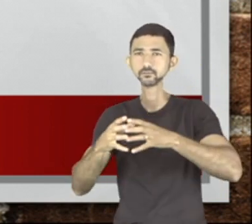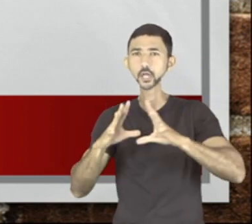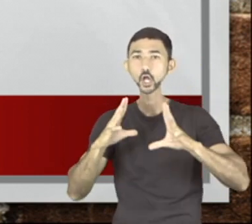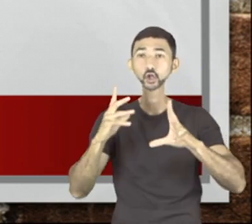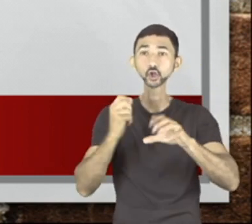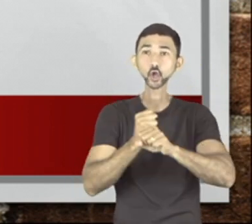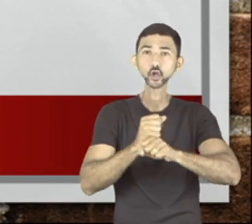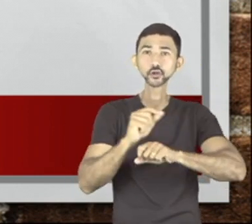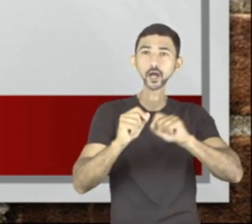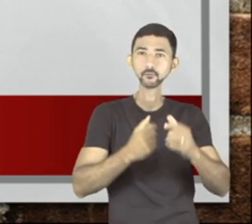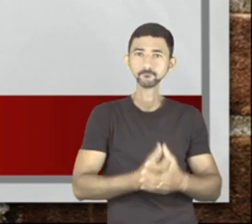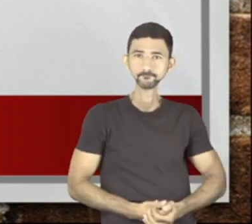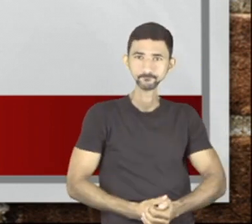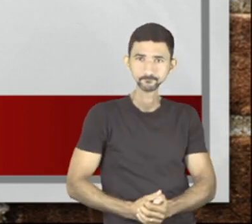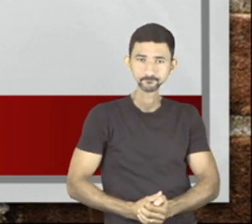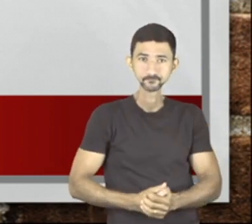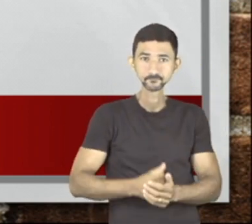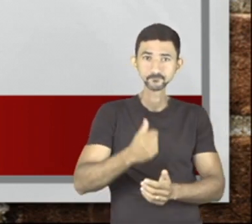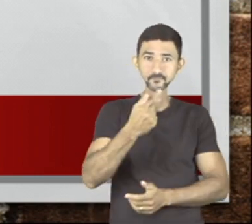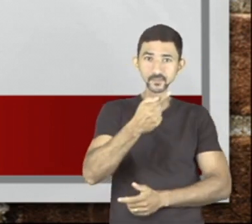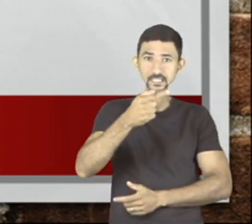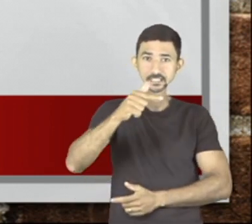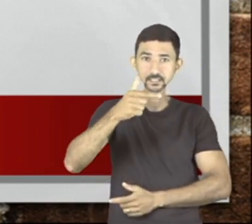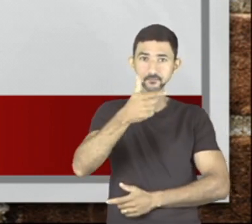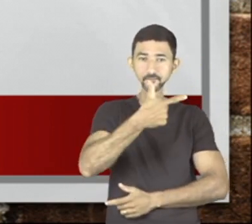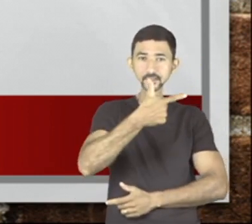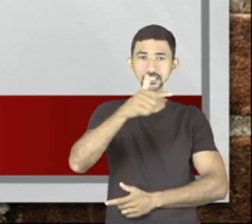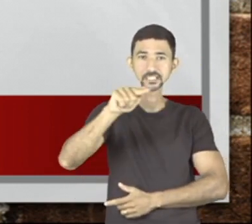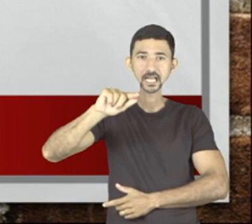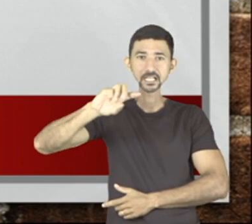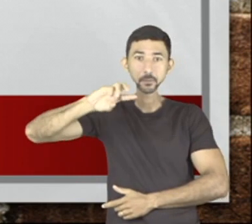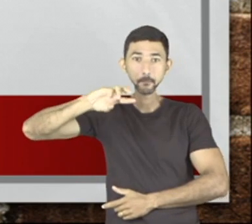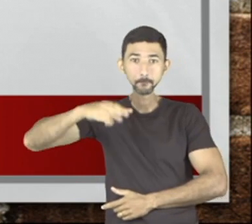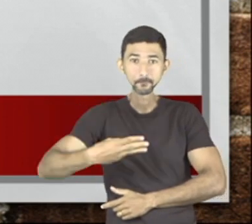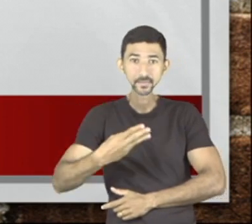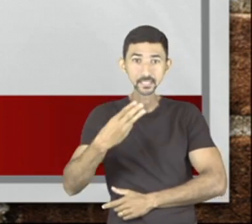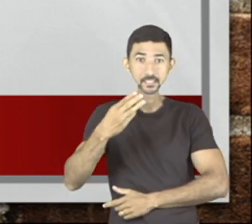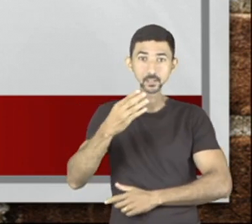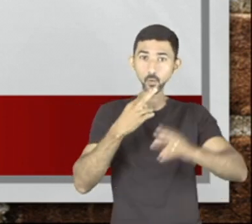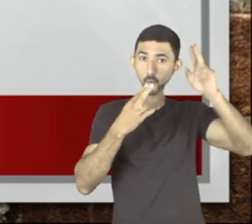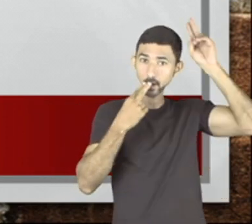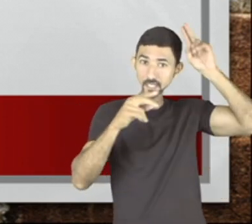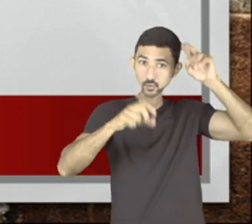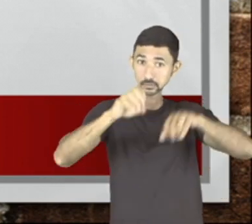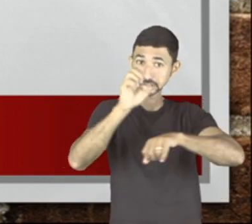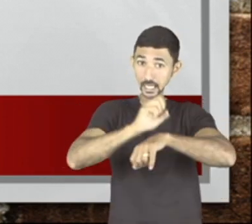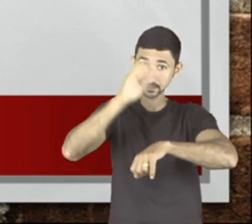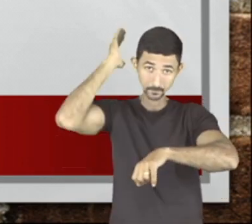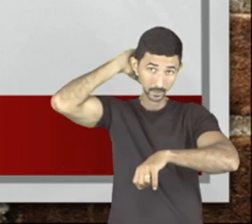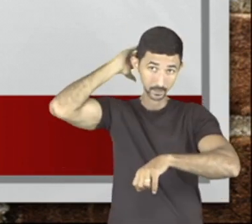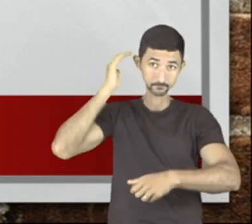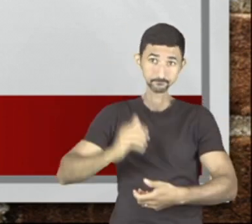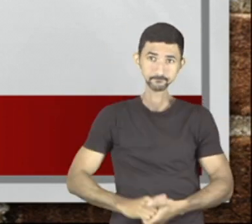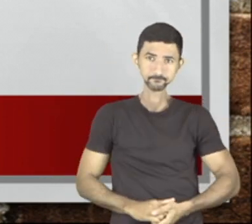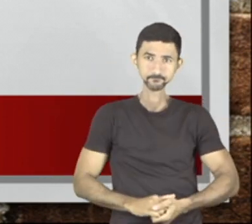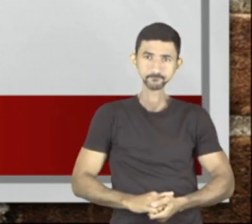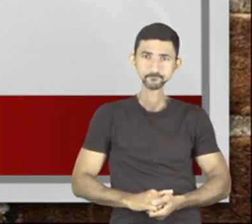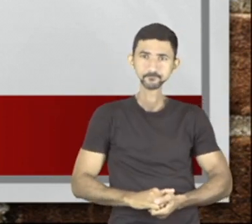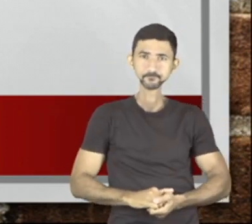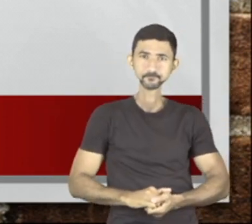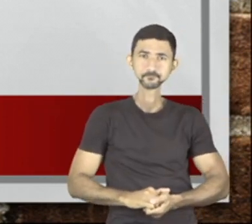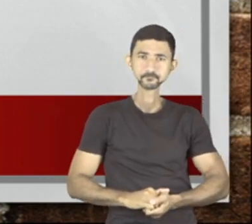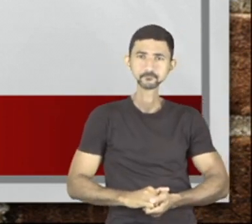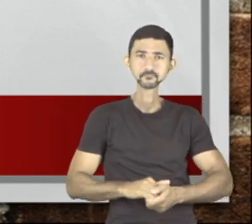totalizando 27 mil índios no nosso estado, ok? Usa esse termo índios